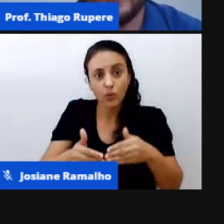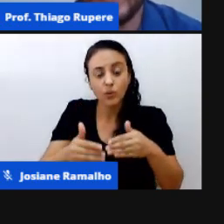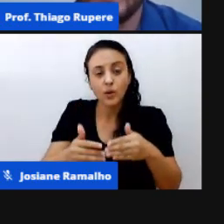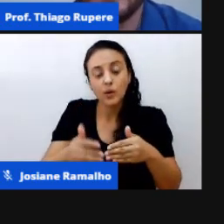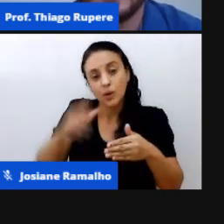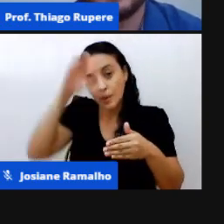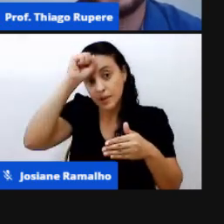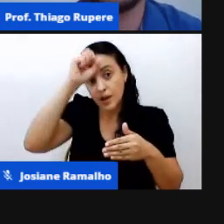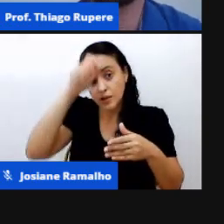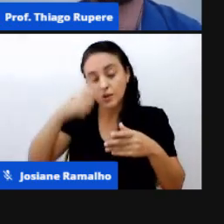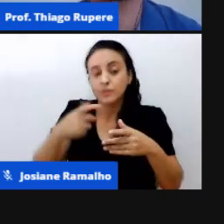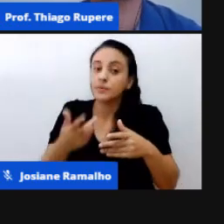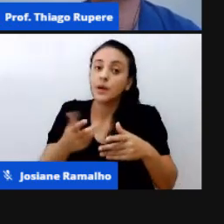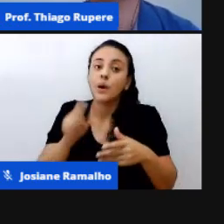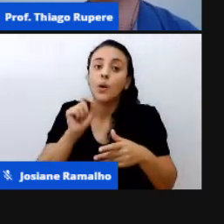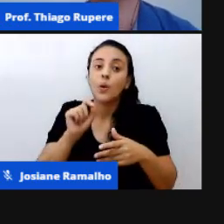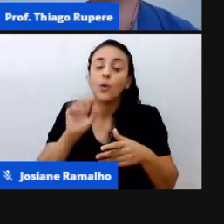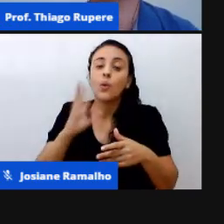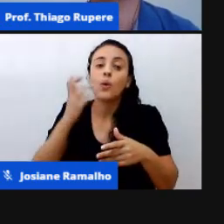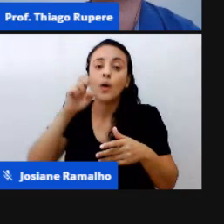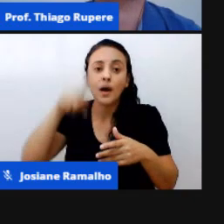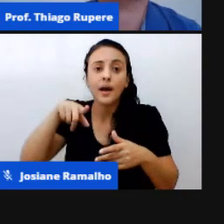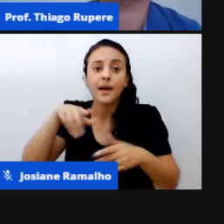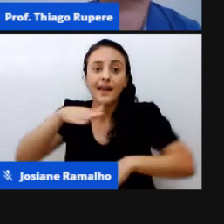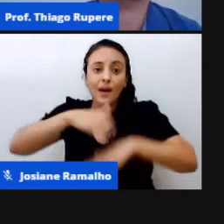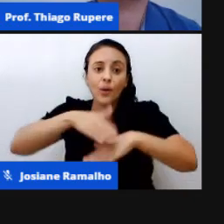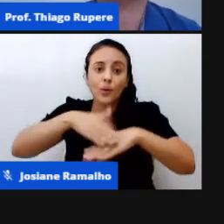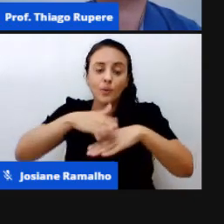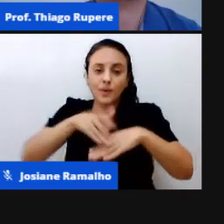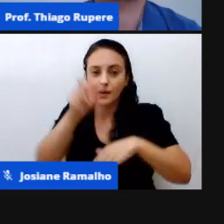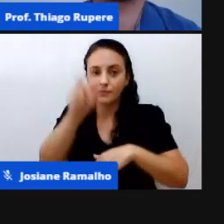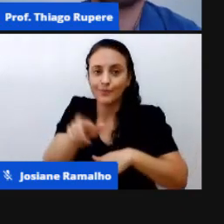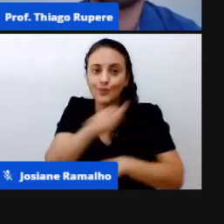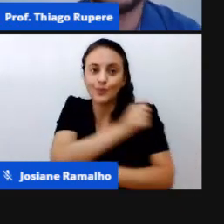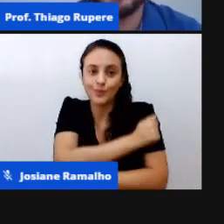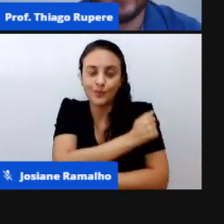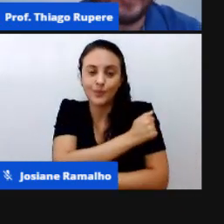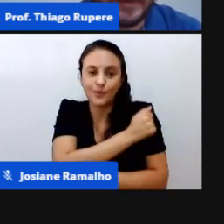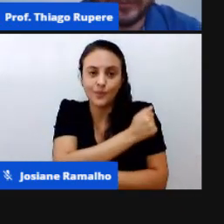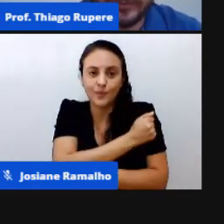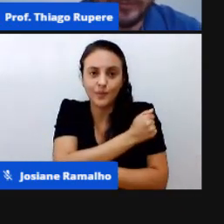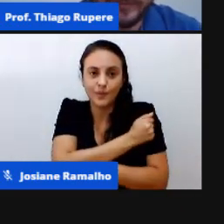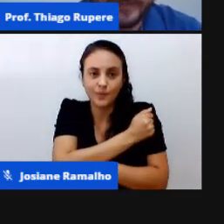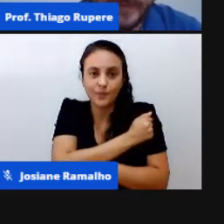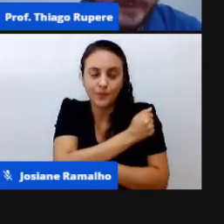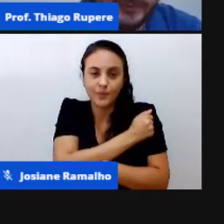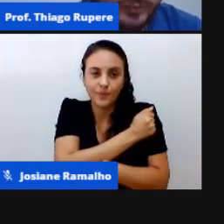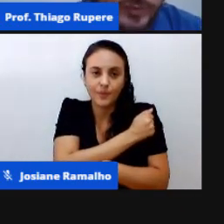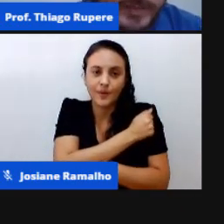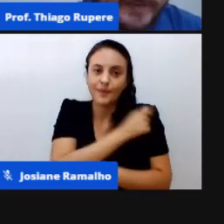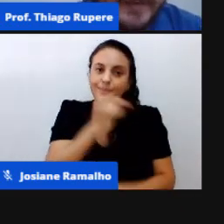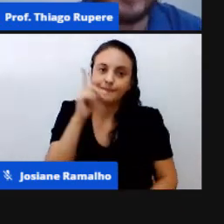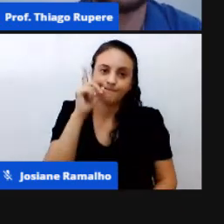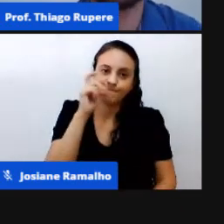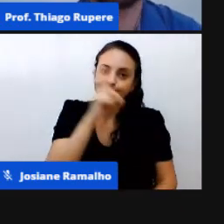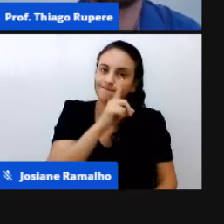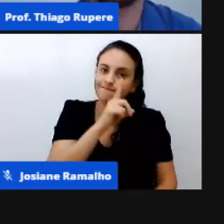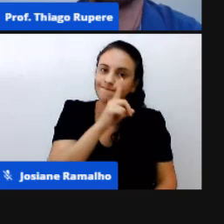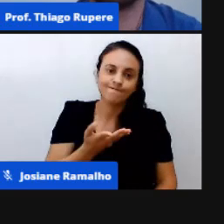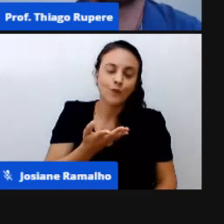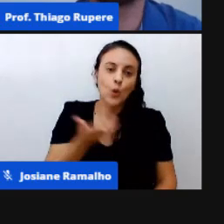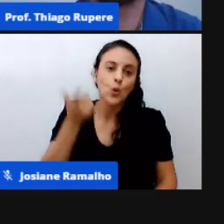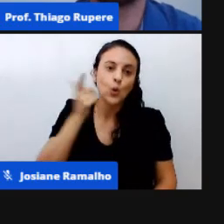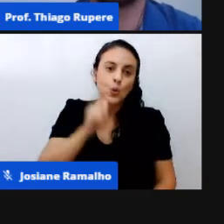em diferentes níveis, é difícil você ter isso aí 100% da turma, 100%